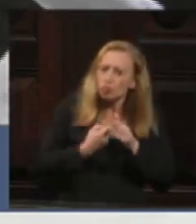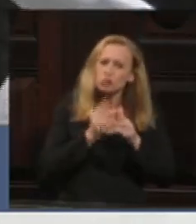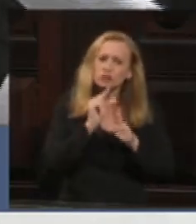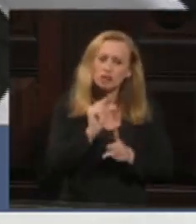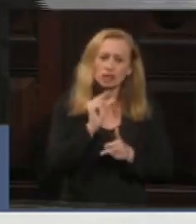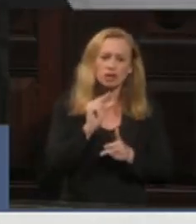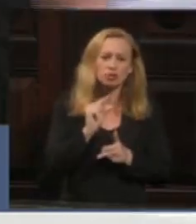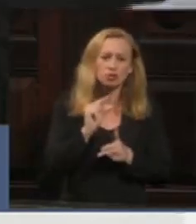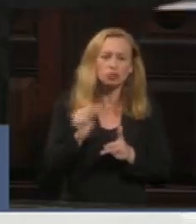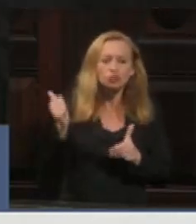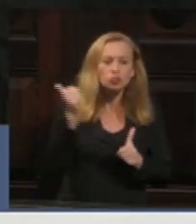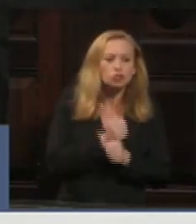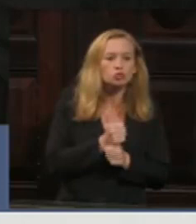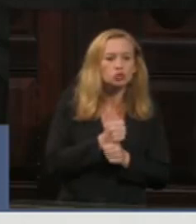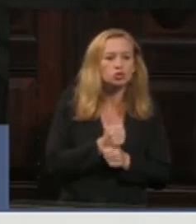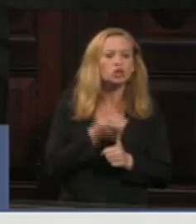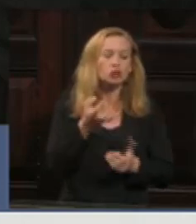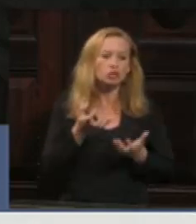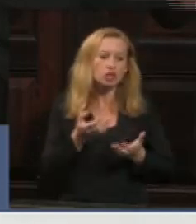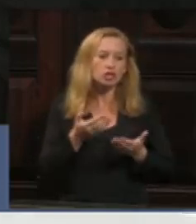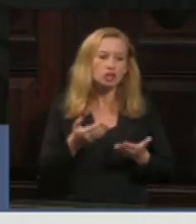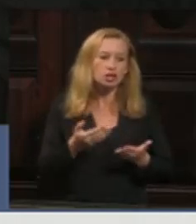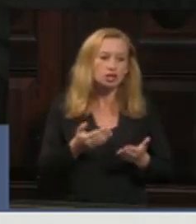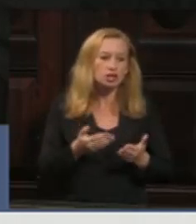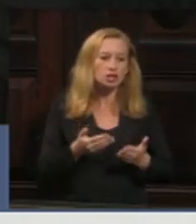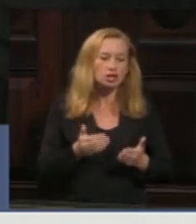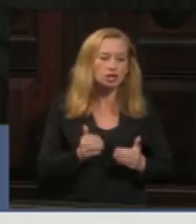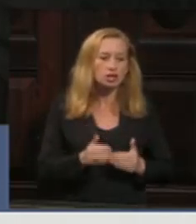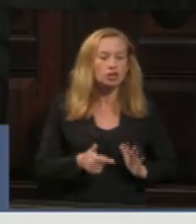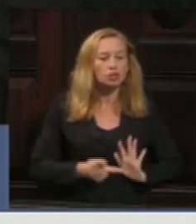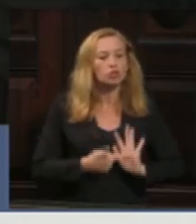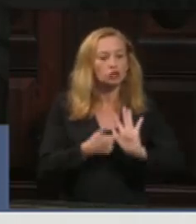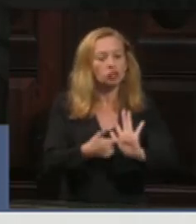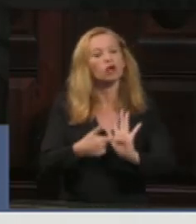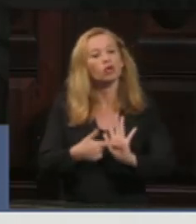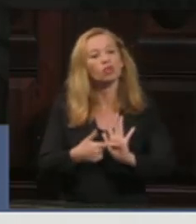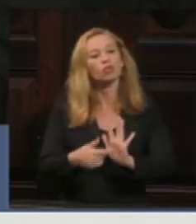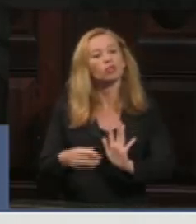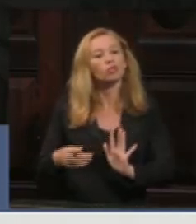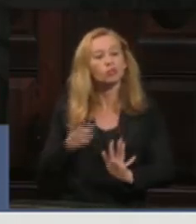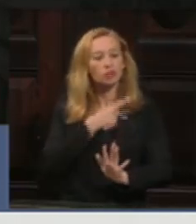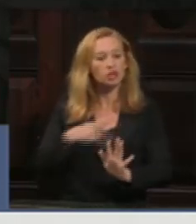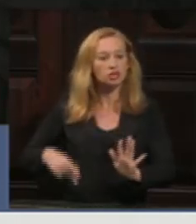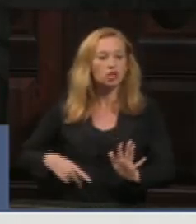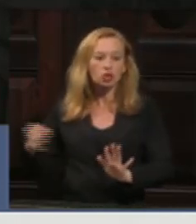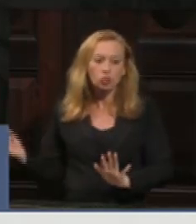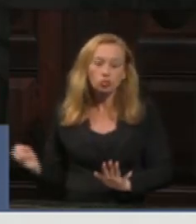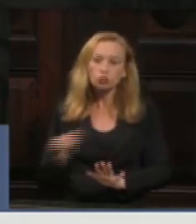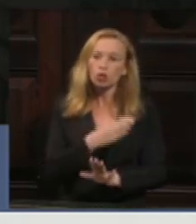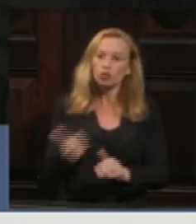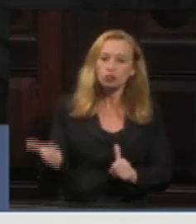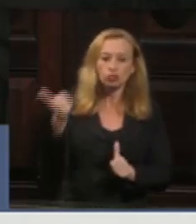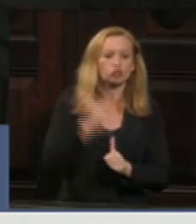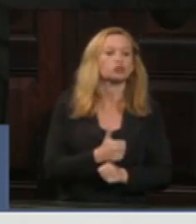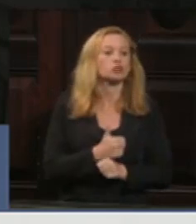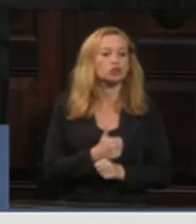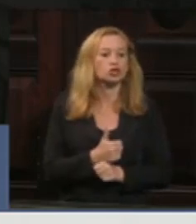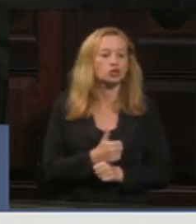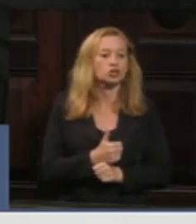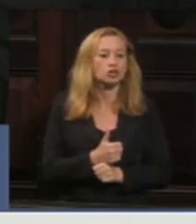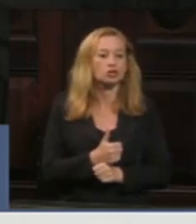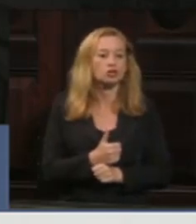ao substitutivo. Então, quero encaminhar a Vossa Excelência para que seja um novo substitutivo. Então,